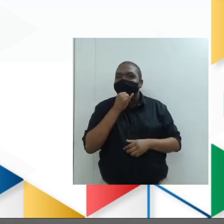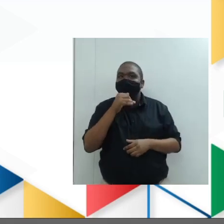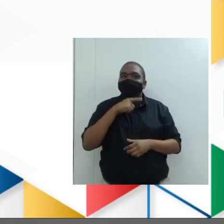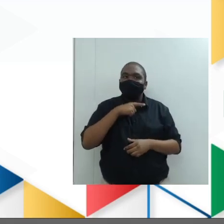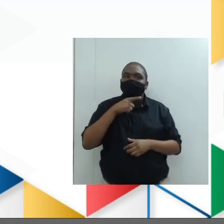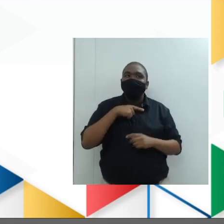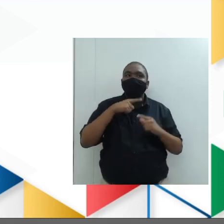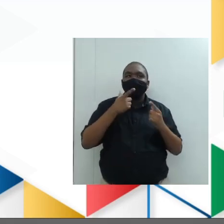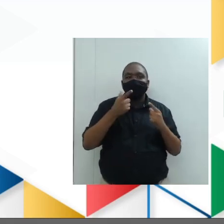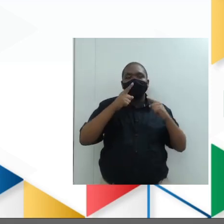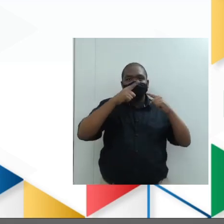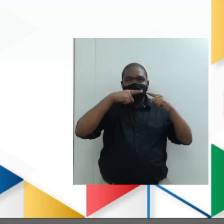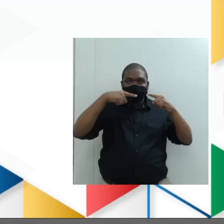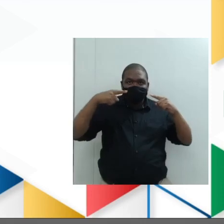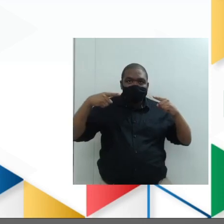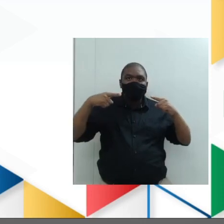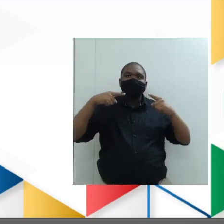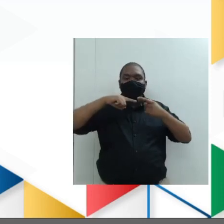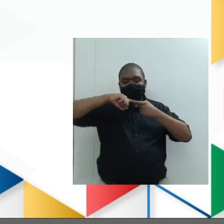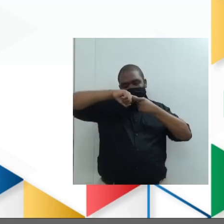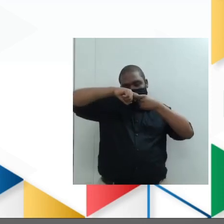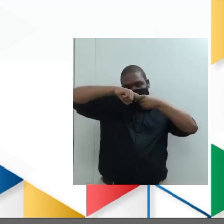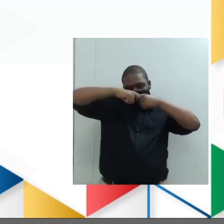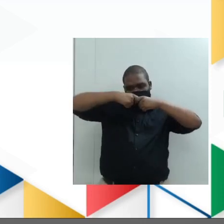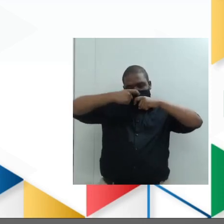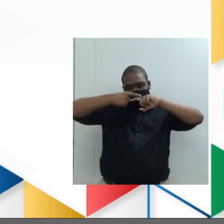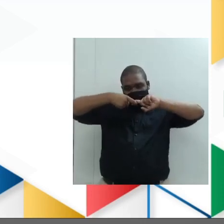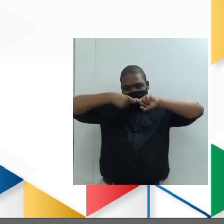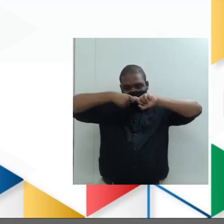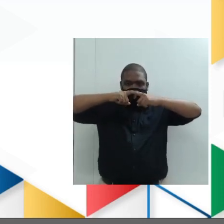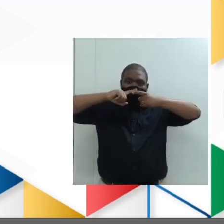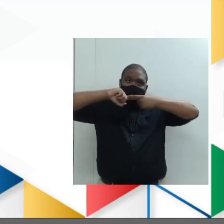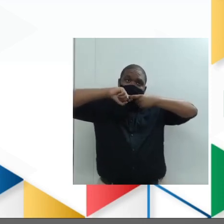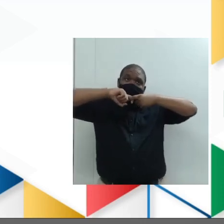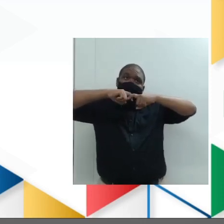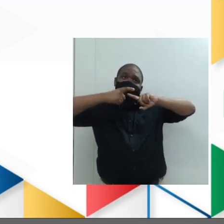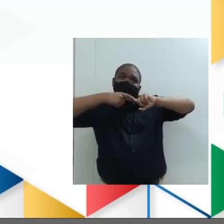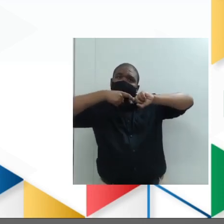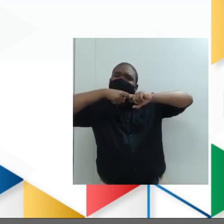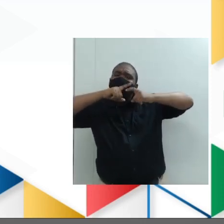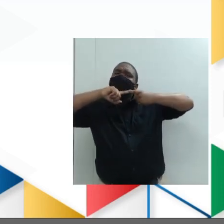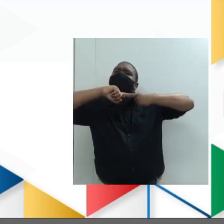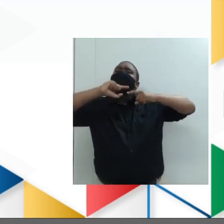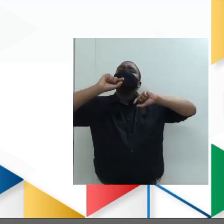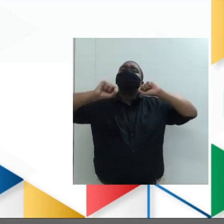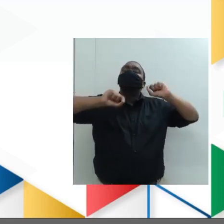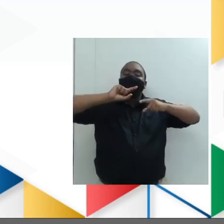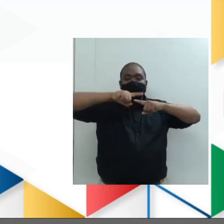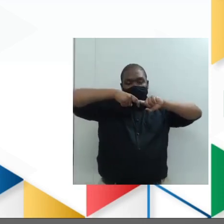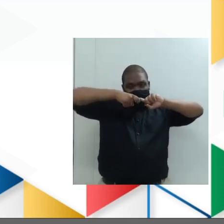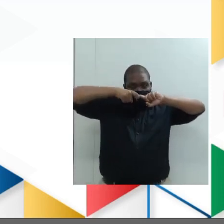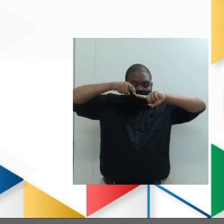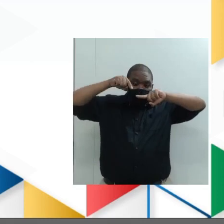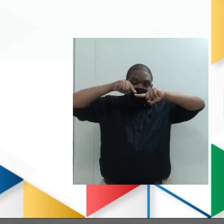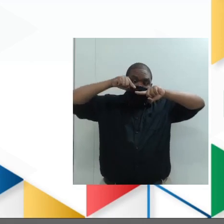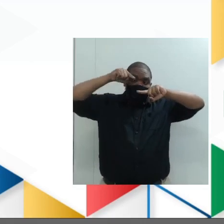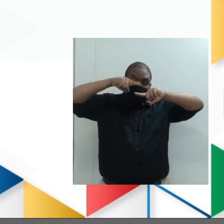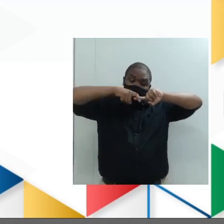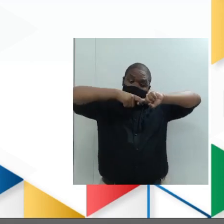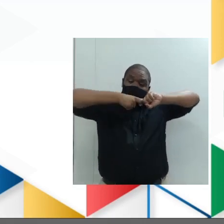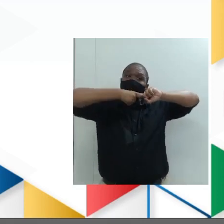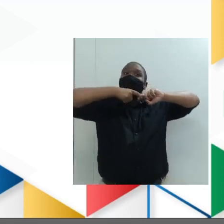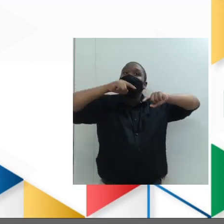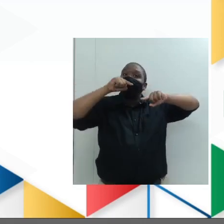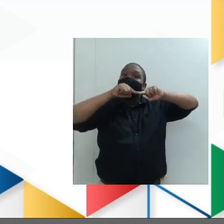ramos, malhas e nós. Quando se fala de nós, eu estou falando justamente de pontos do